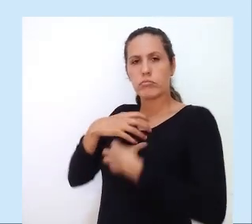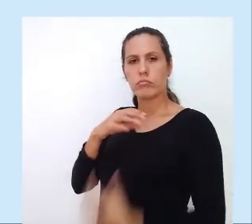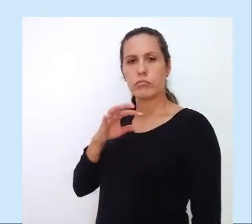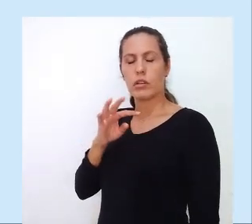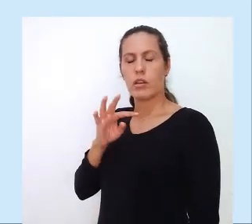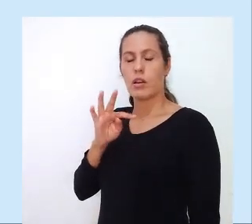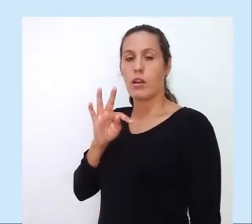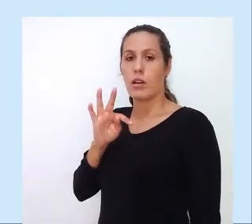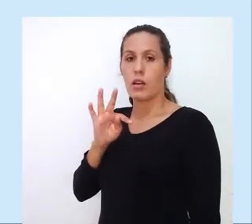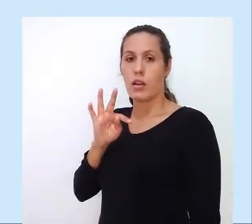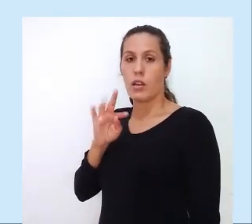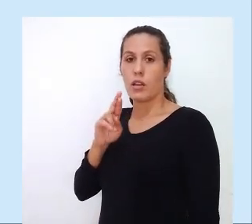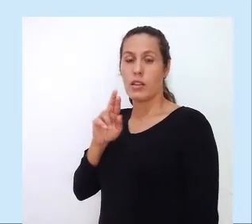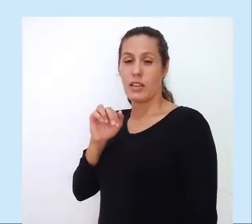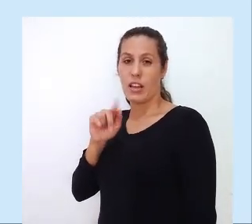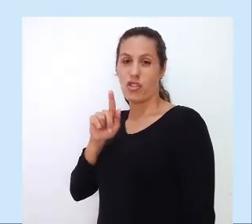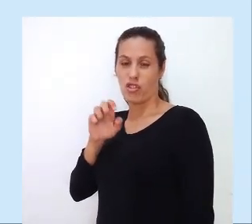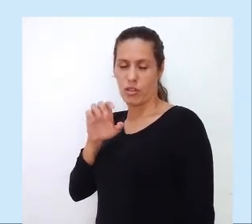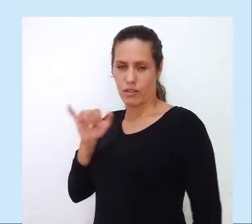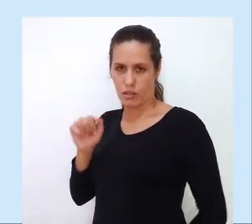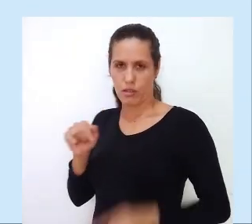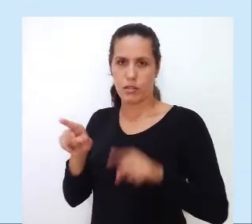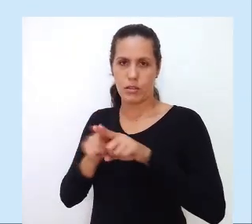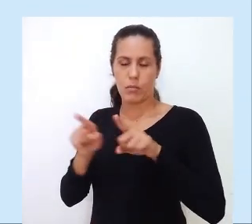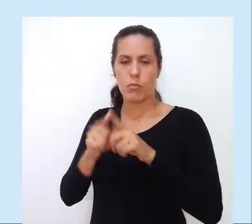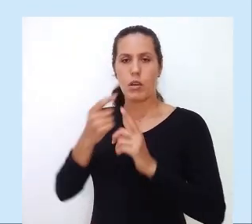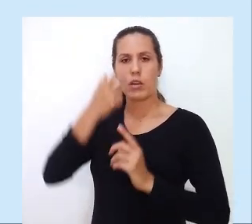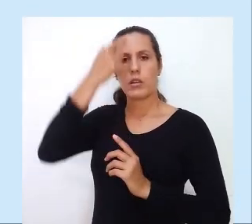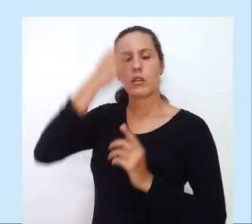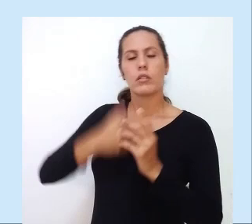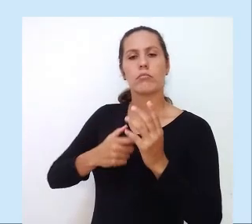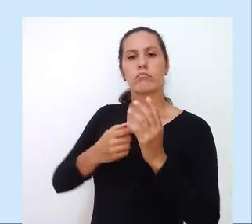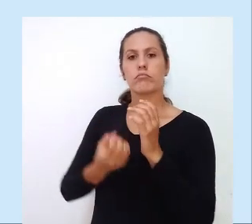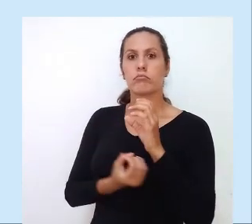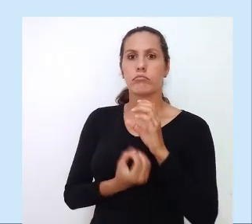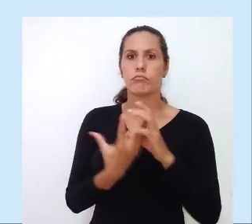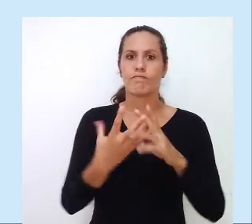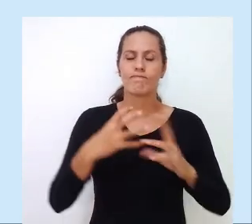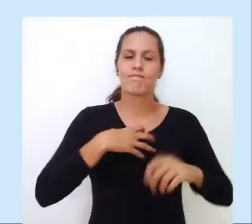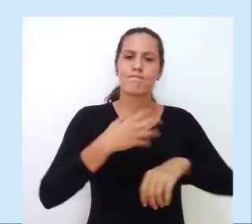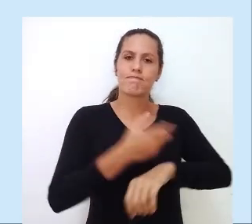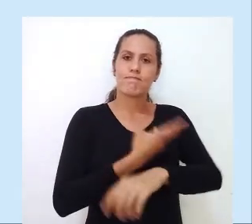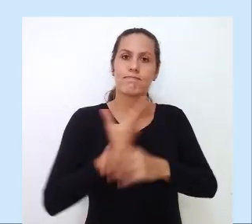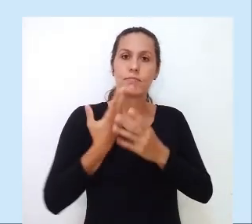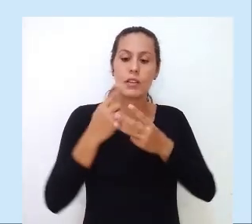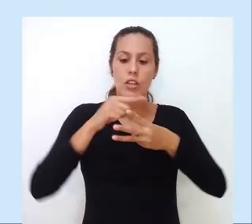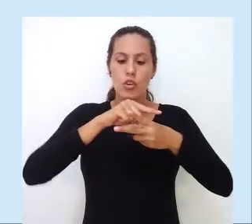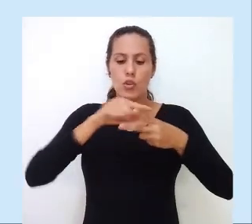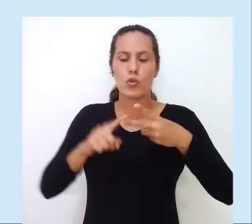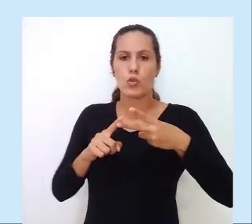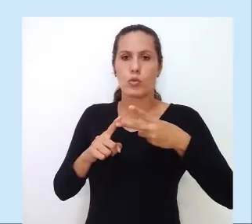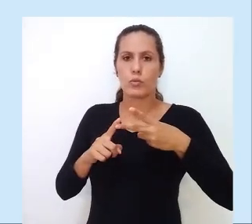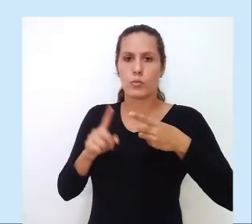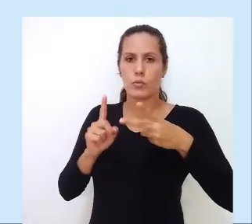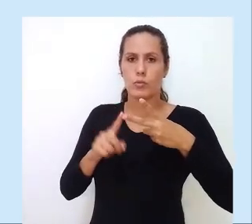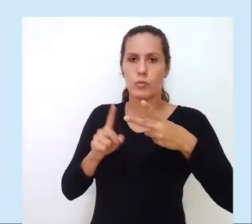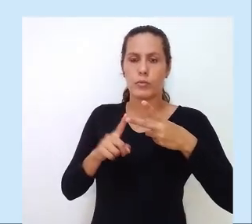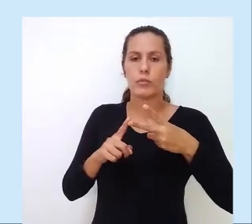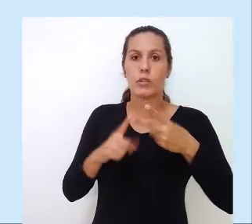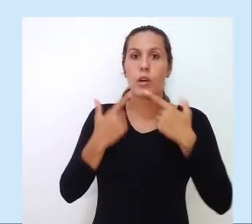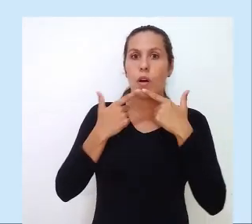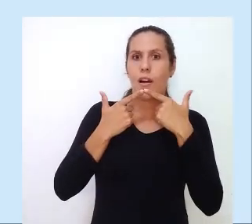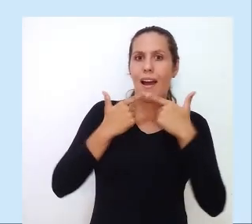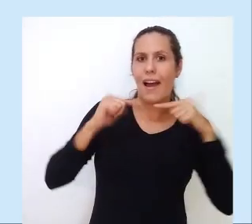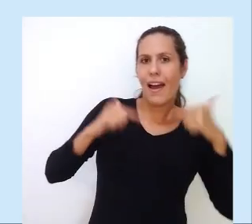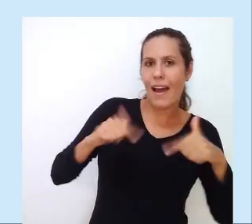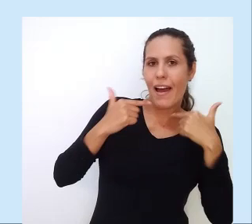Grécia Antiga e passa a existir a dramaturgia, dois gêneros surgem imediatamente, a tragédia